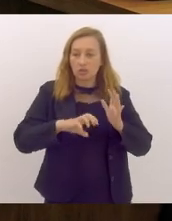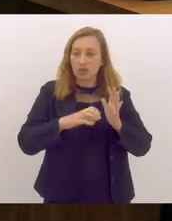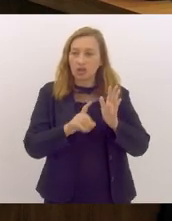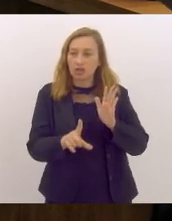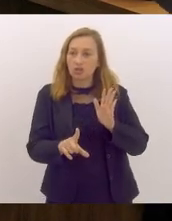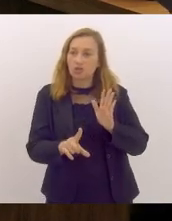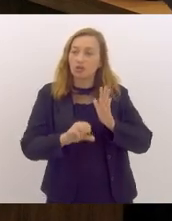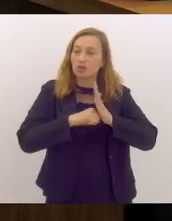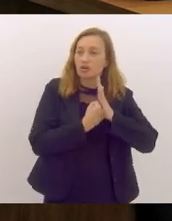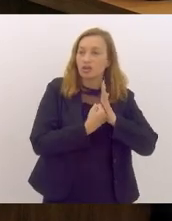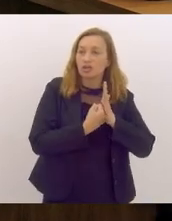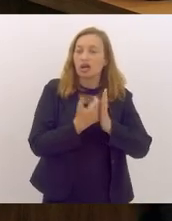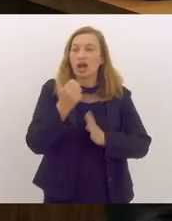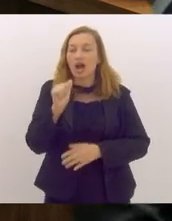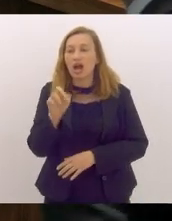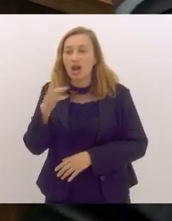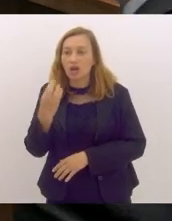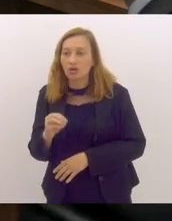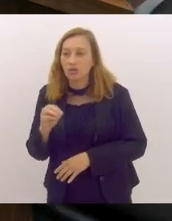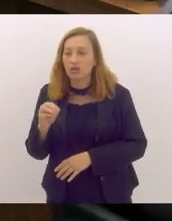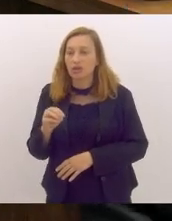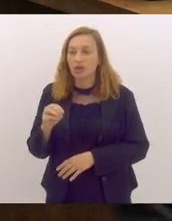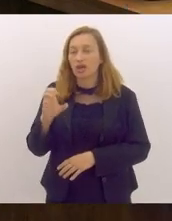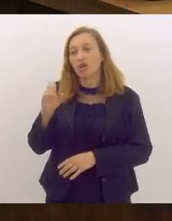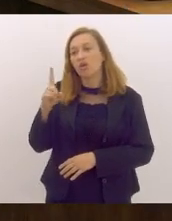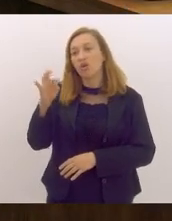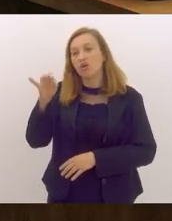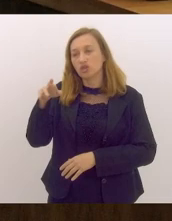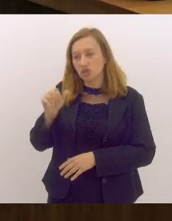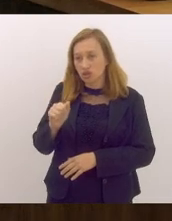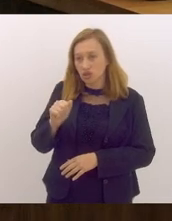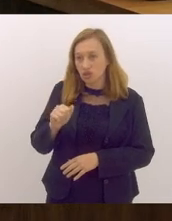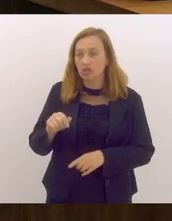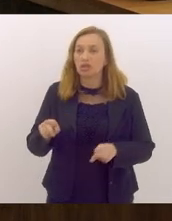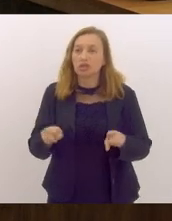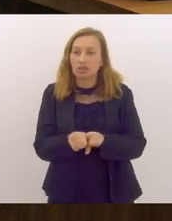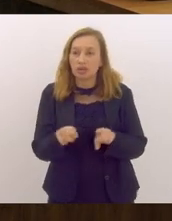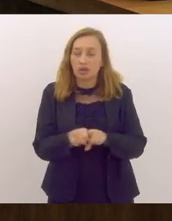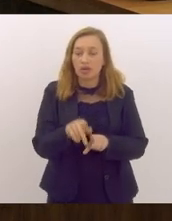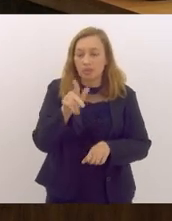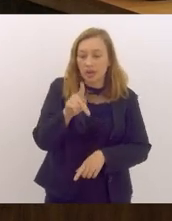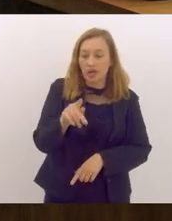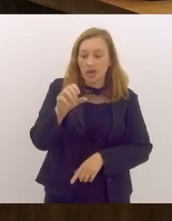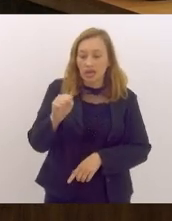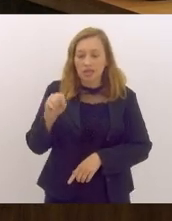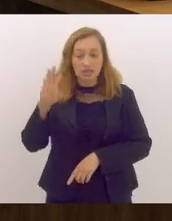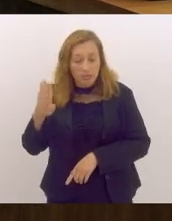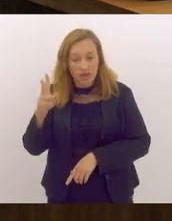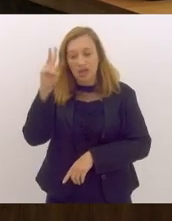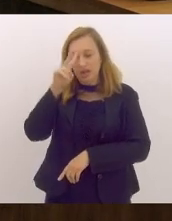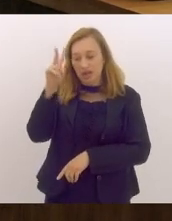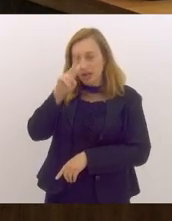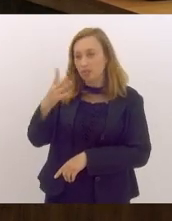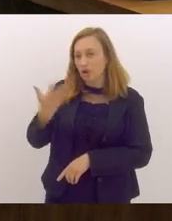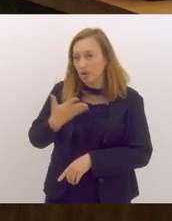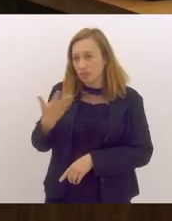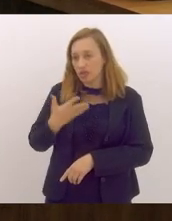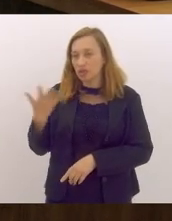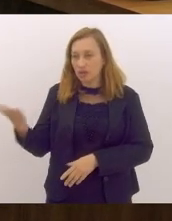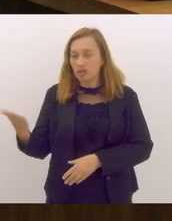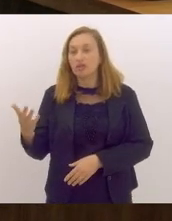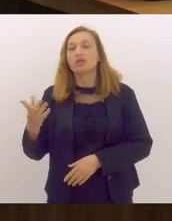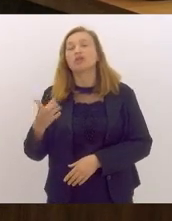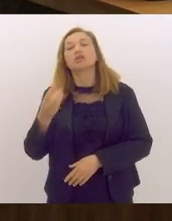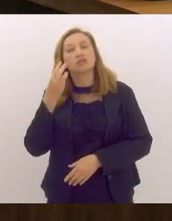da agroecologia e agricultura. Também a posição do PSB, lembra meu companheiro de bancada,